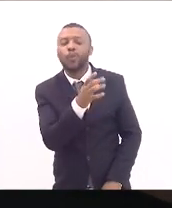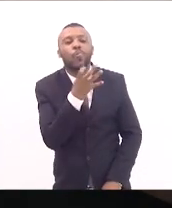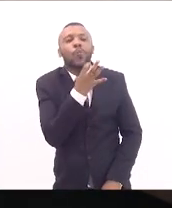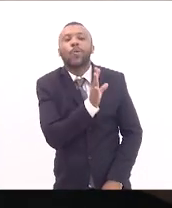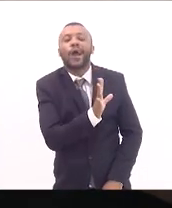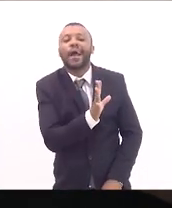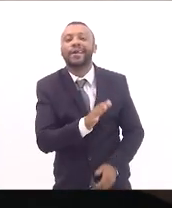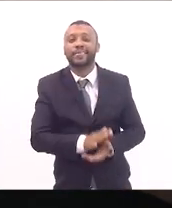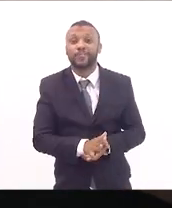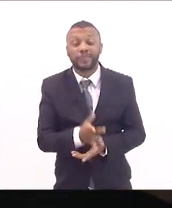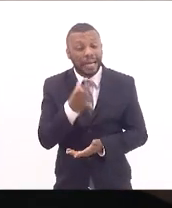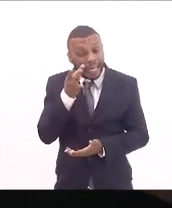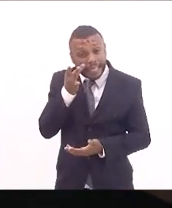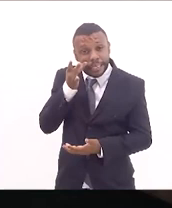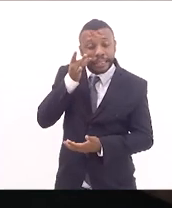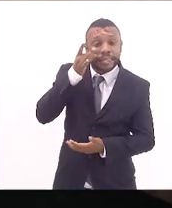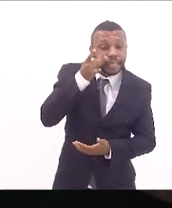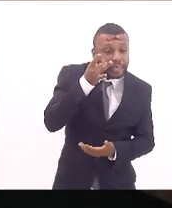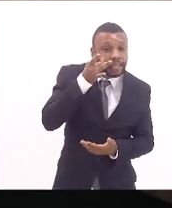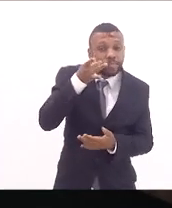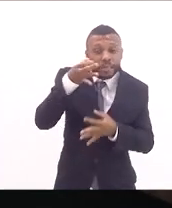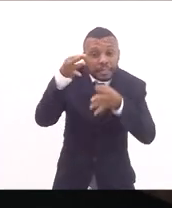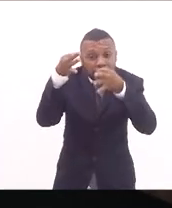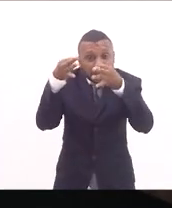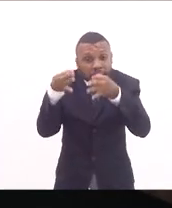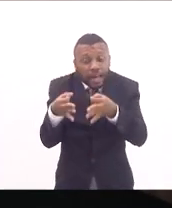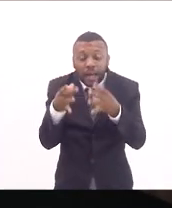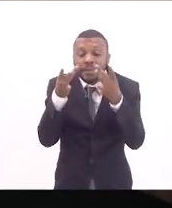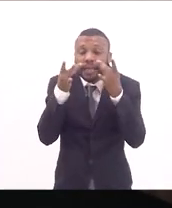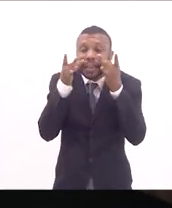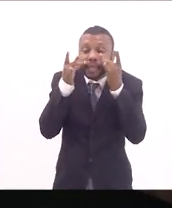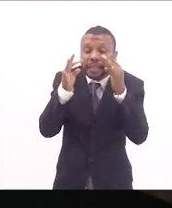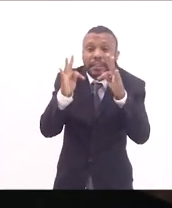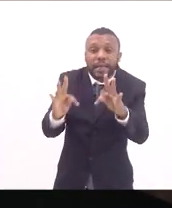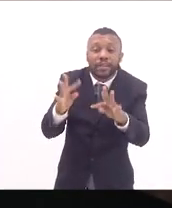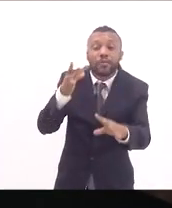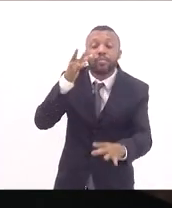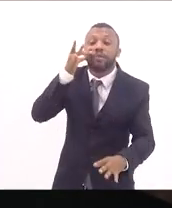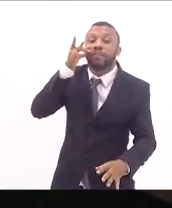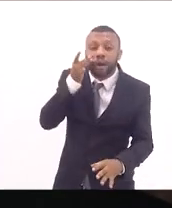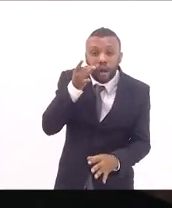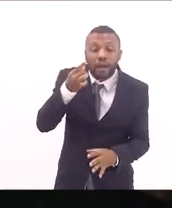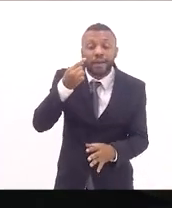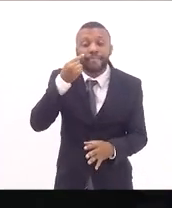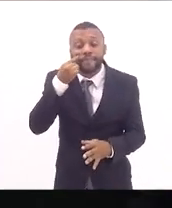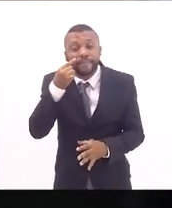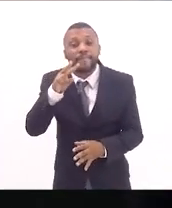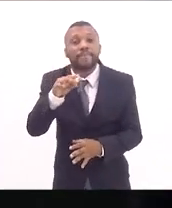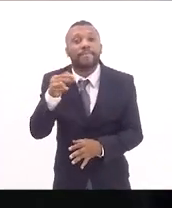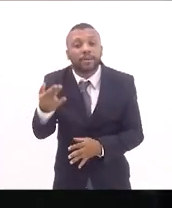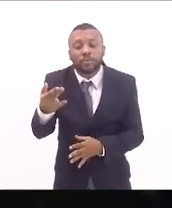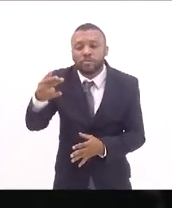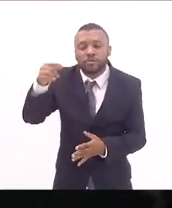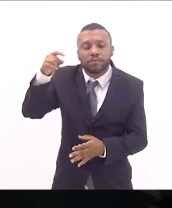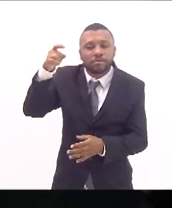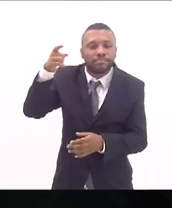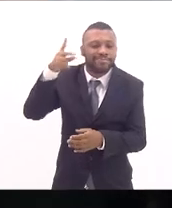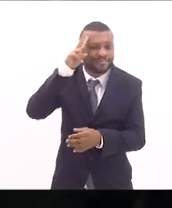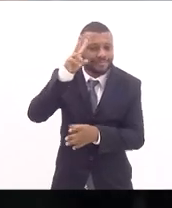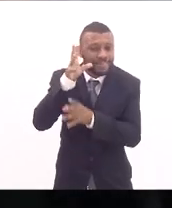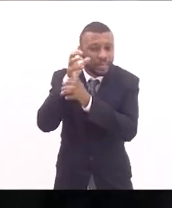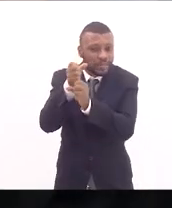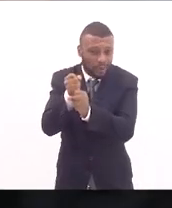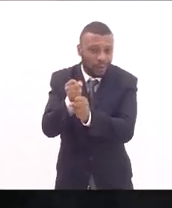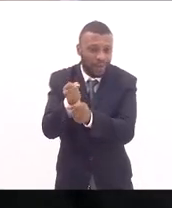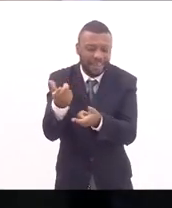testemunha ocular da história testemunha ocular da história então e